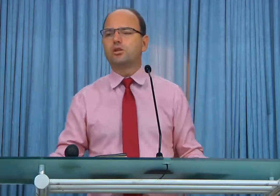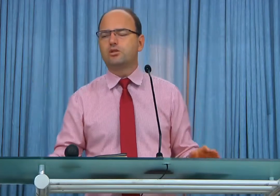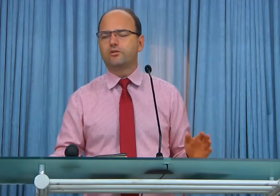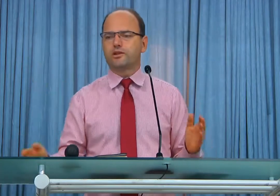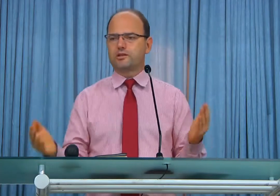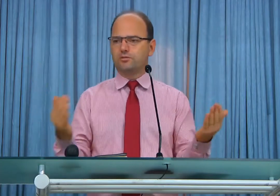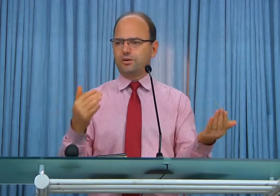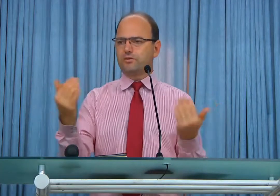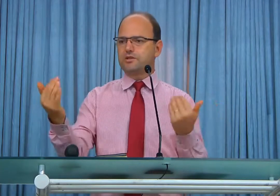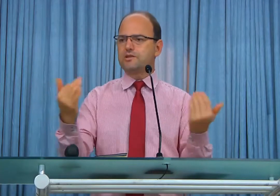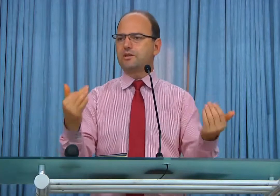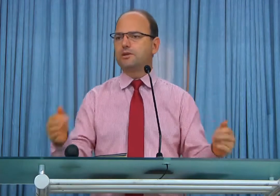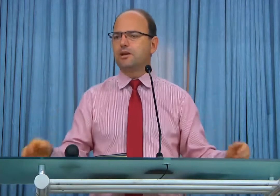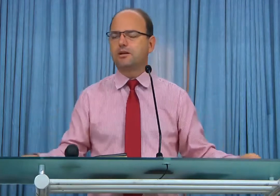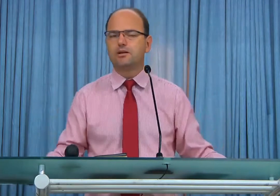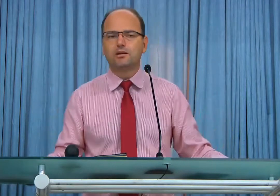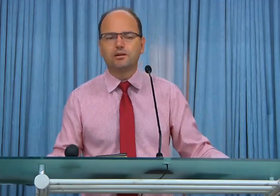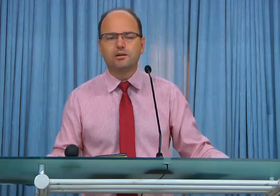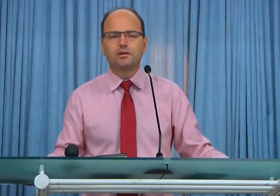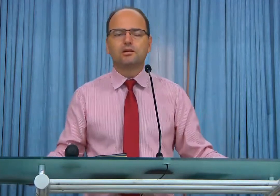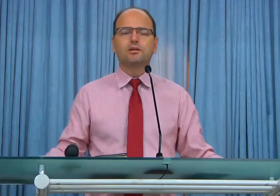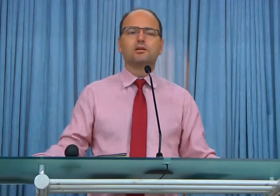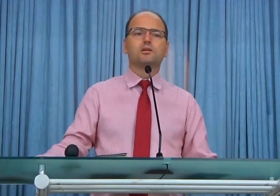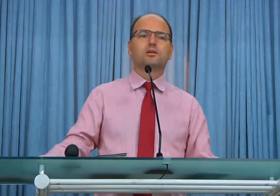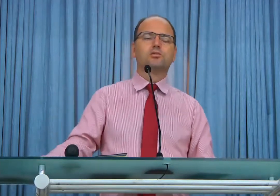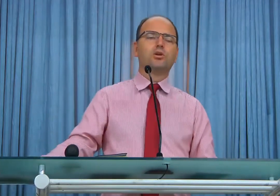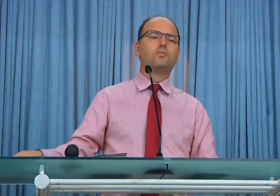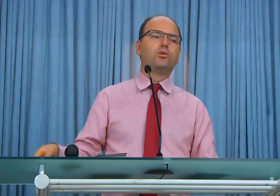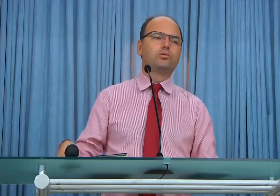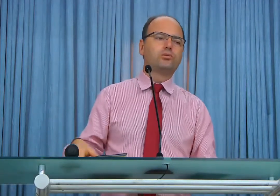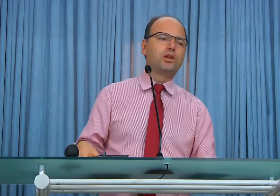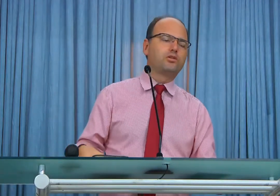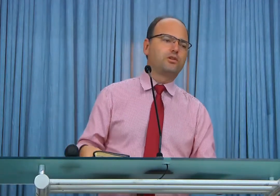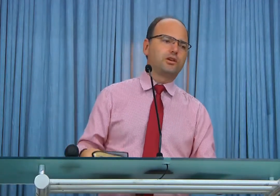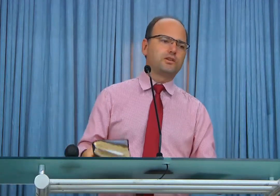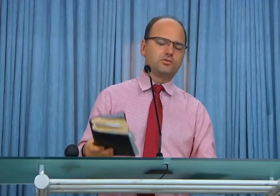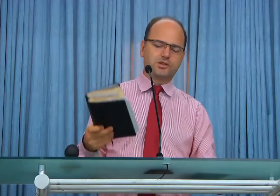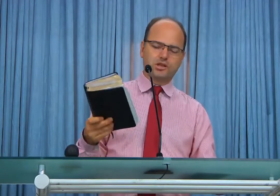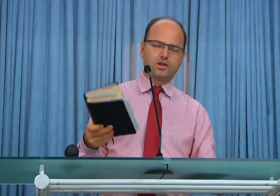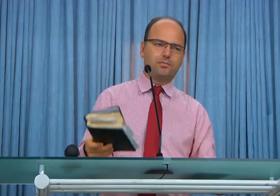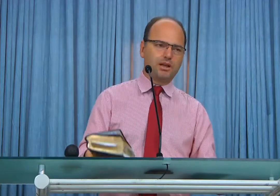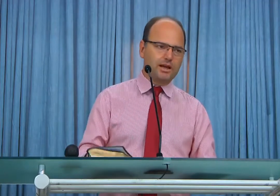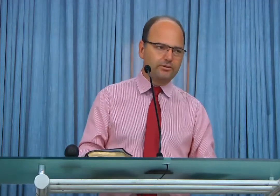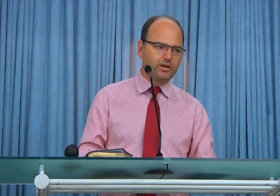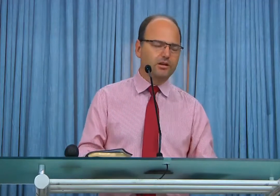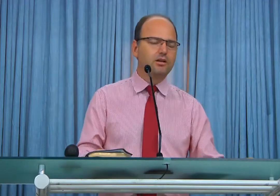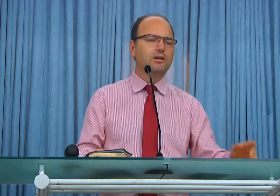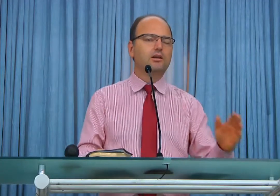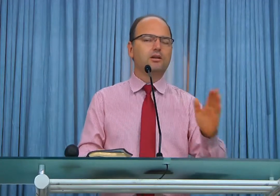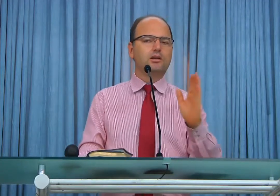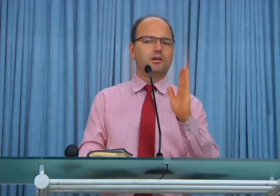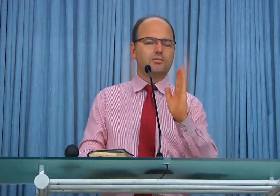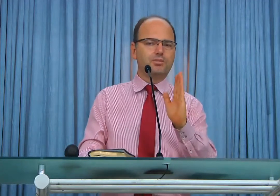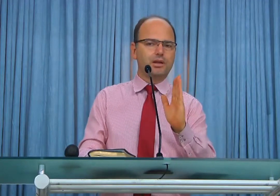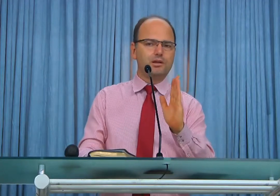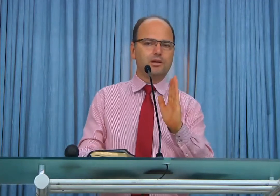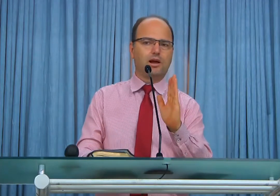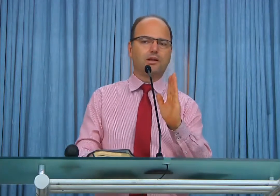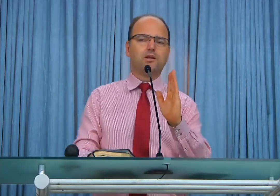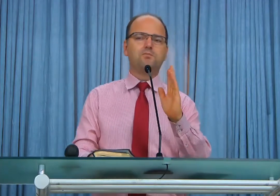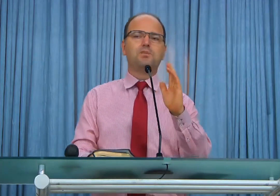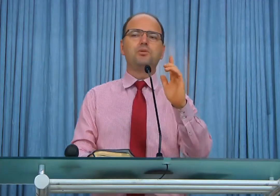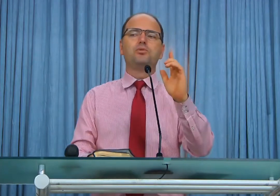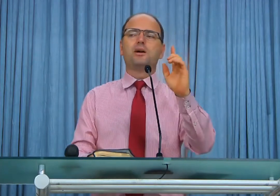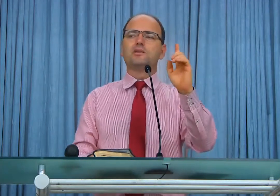ponto de identificação para você examinar Oi e o teu ponto de identificação seja a palavra e